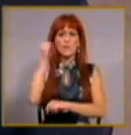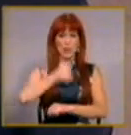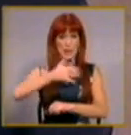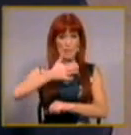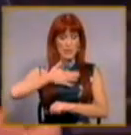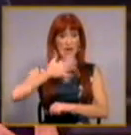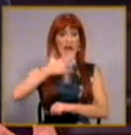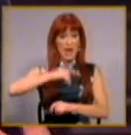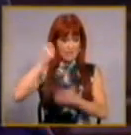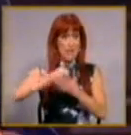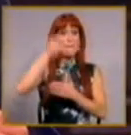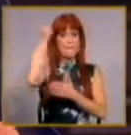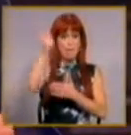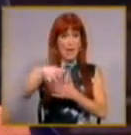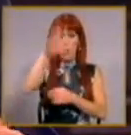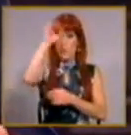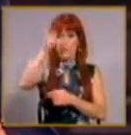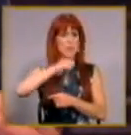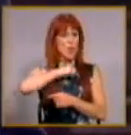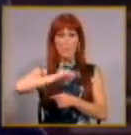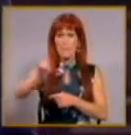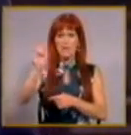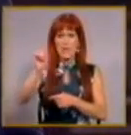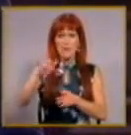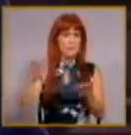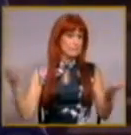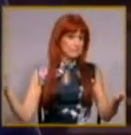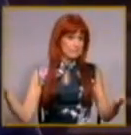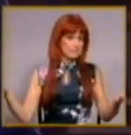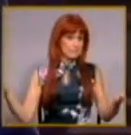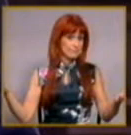empresários querem pagar. O governo não permite que ninguém pague.